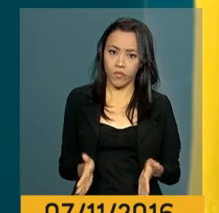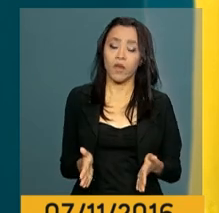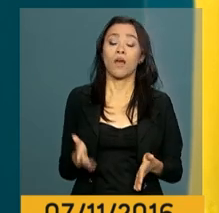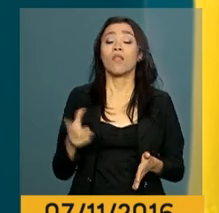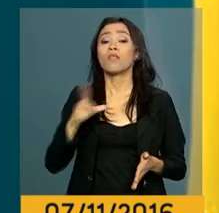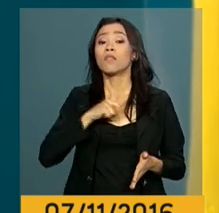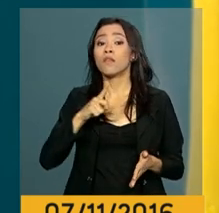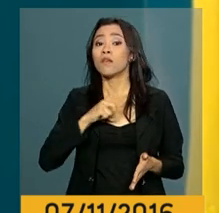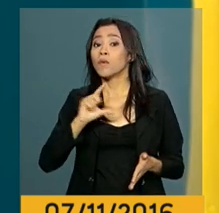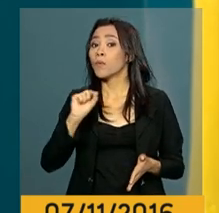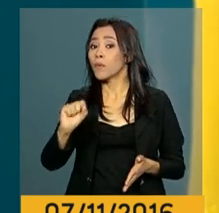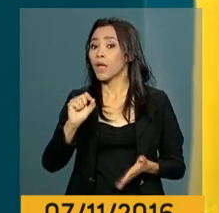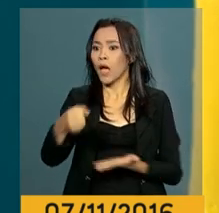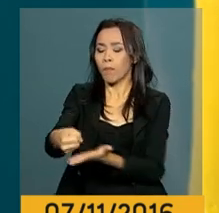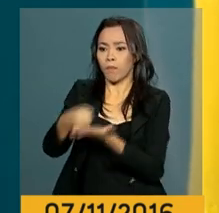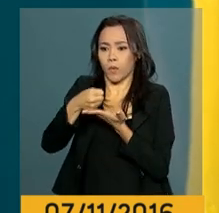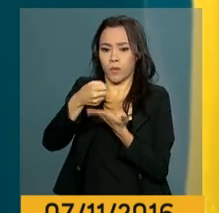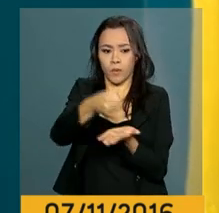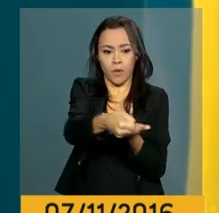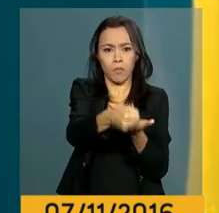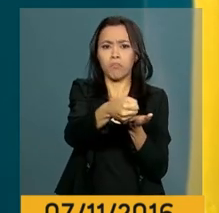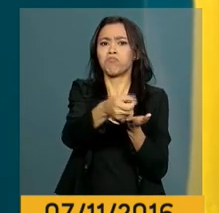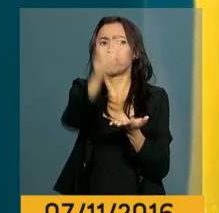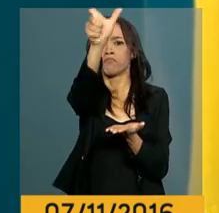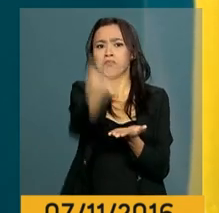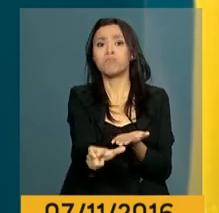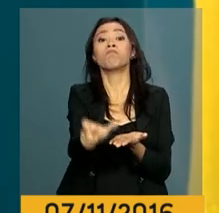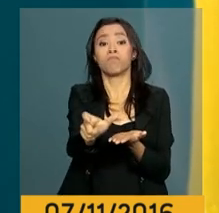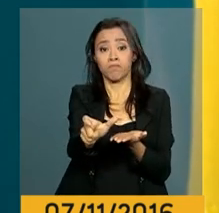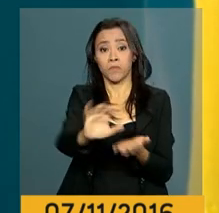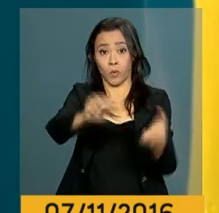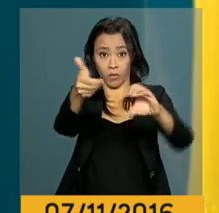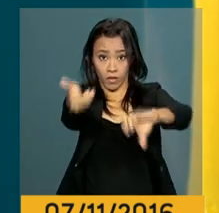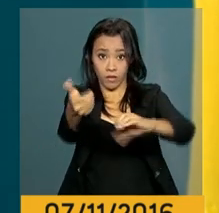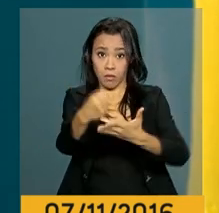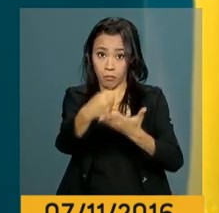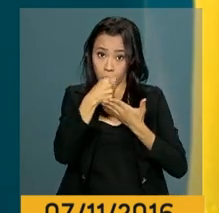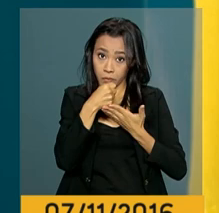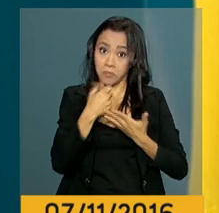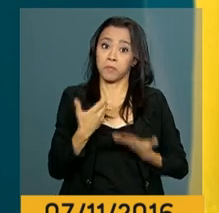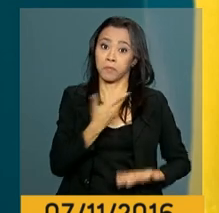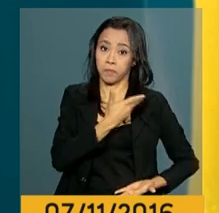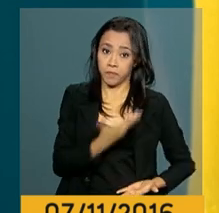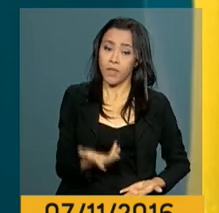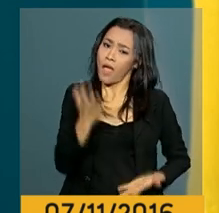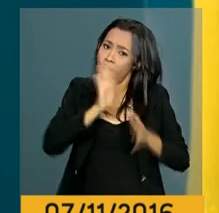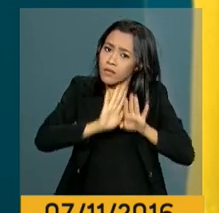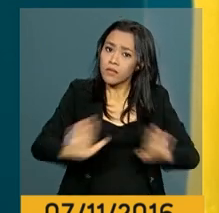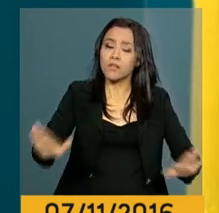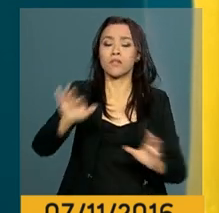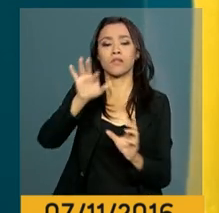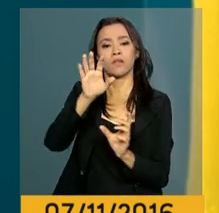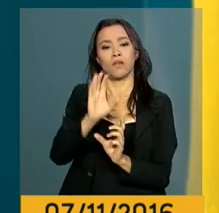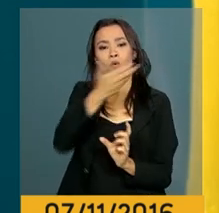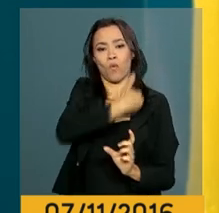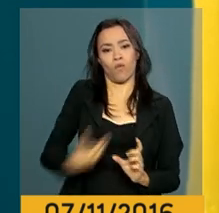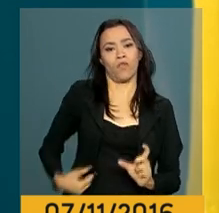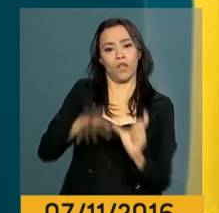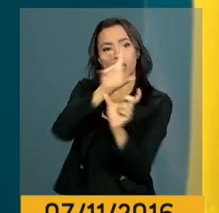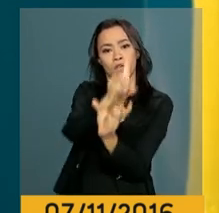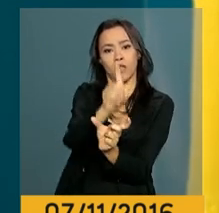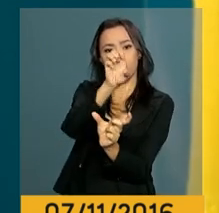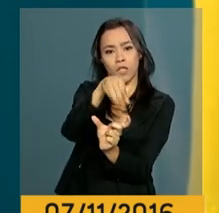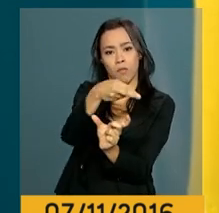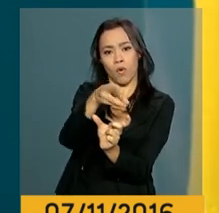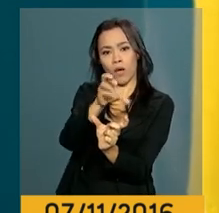um apoio extraordinário do Congresso Nacional. E na democracia é assim, convivem juntos o Executivo,